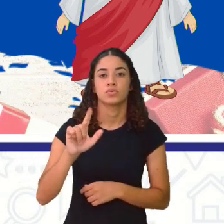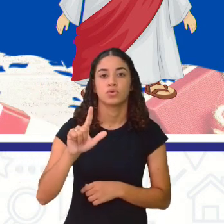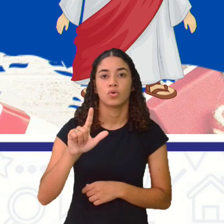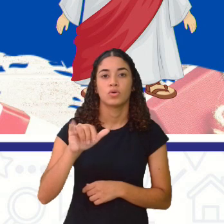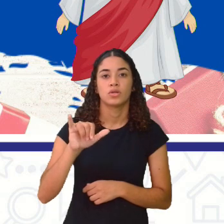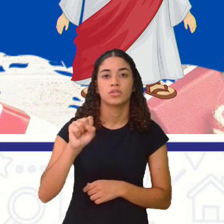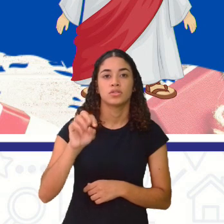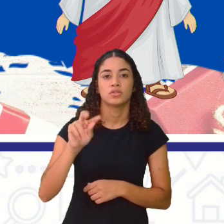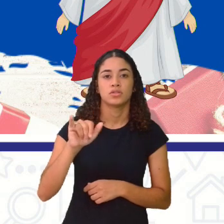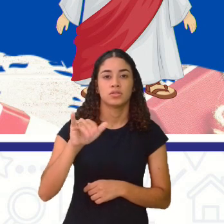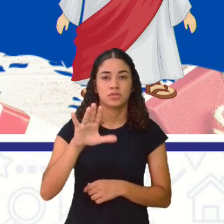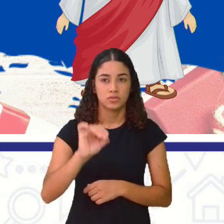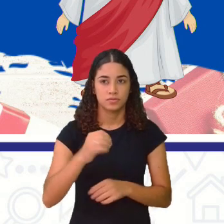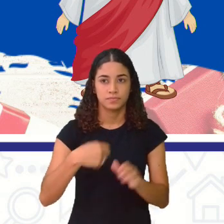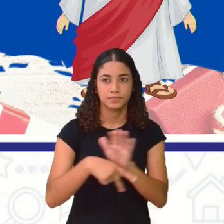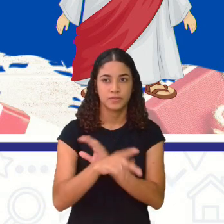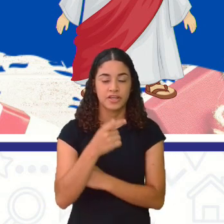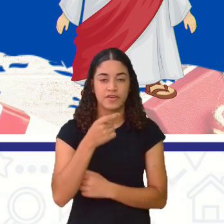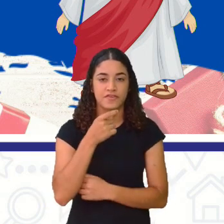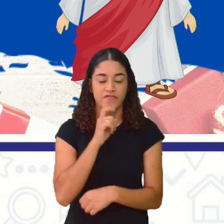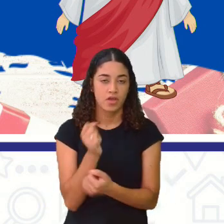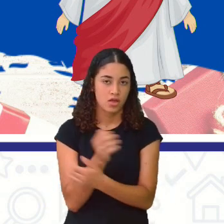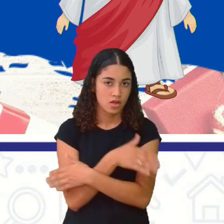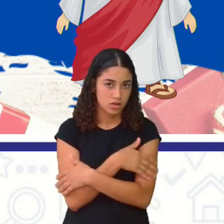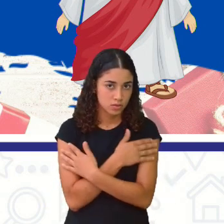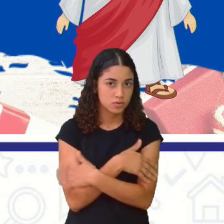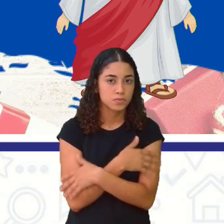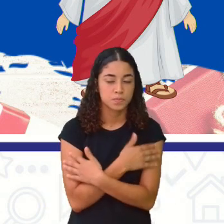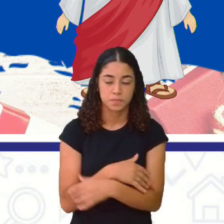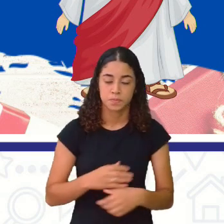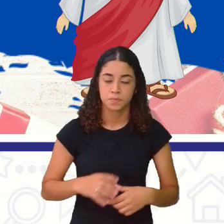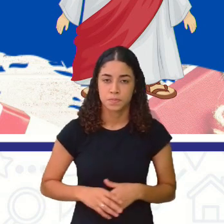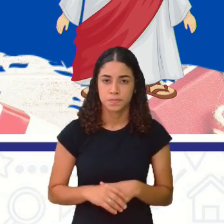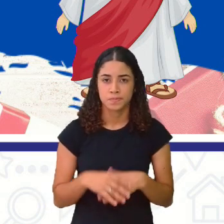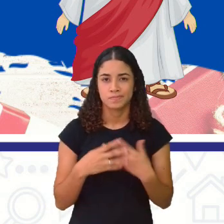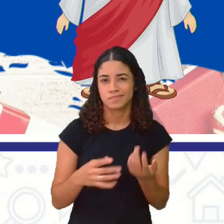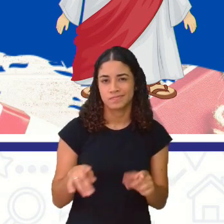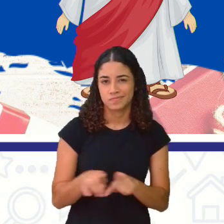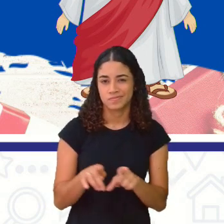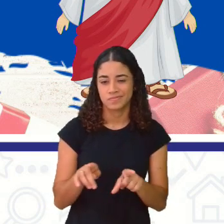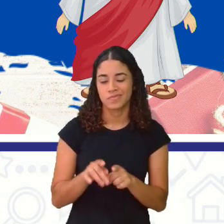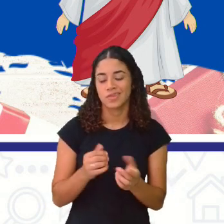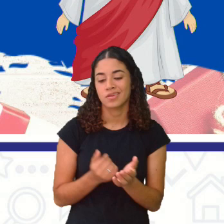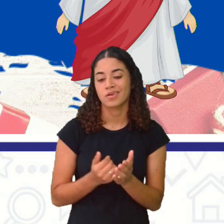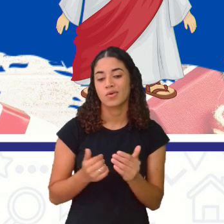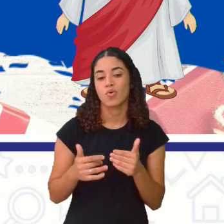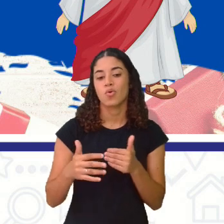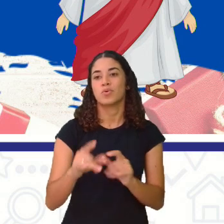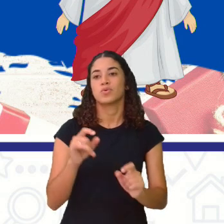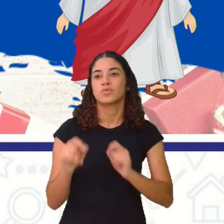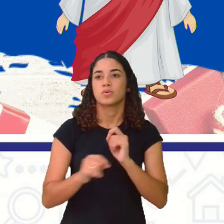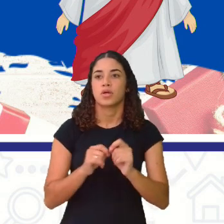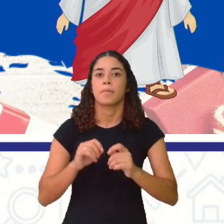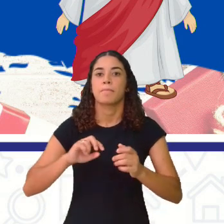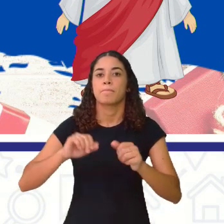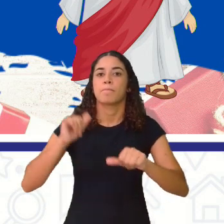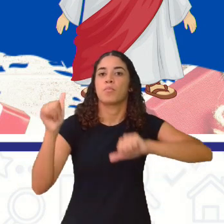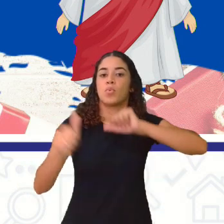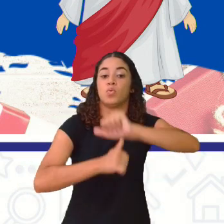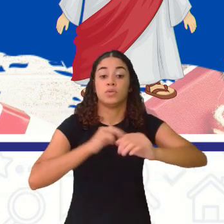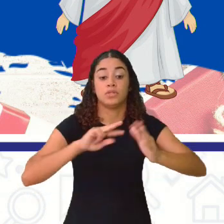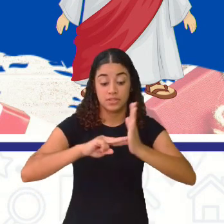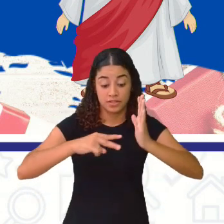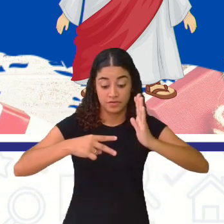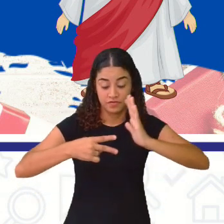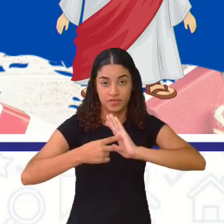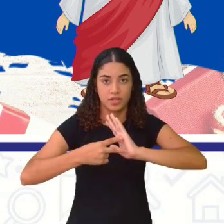Invictus Solis, né? Então, nesse sentido, ela começa a ser ressignificada, ou seja, ela começa a